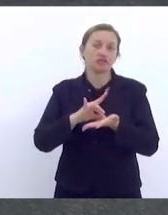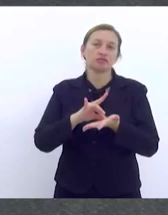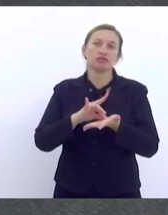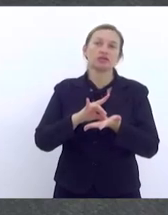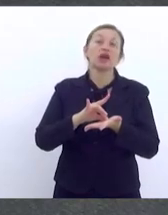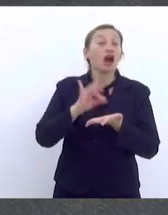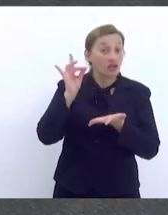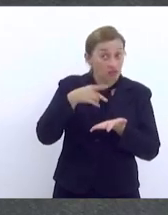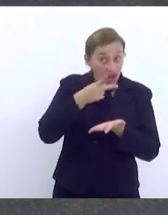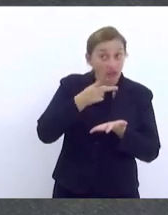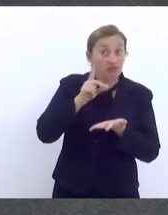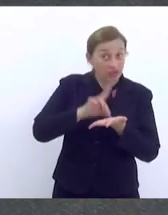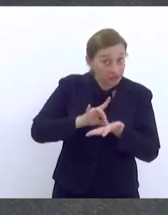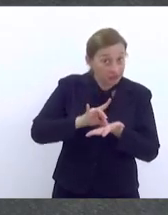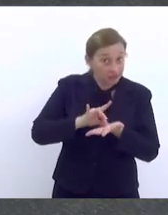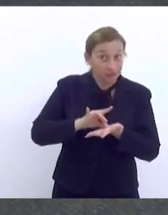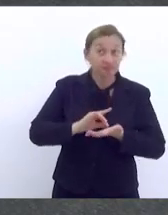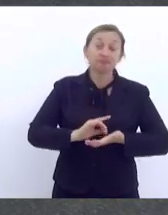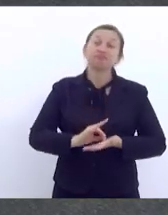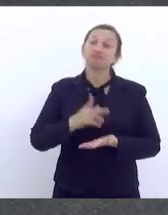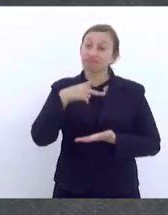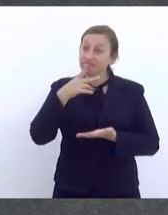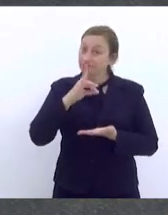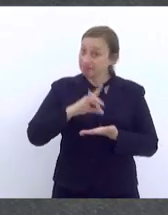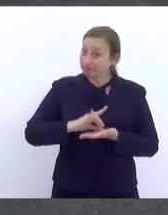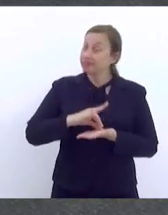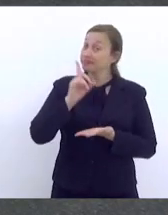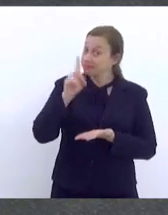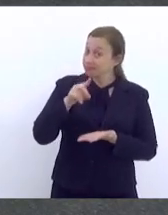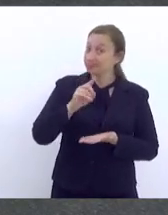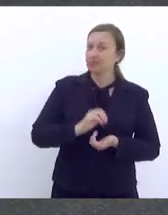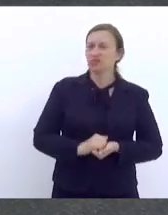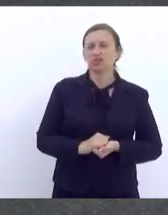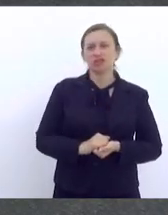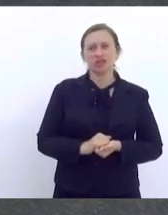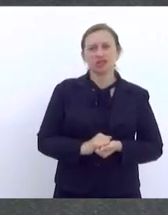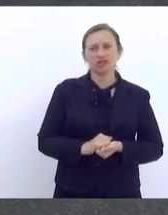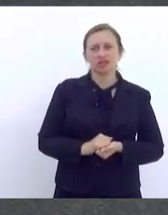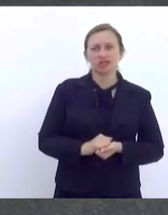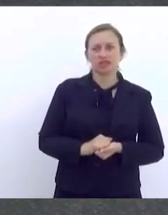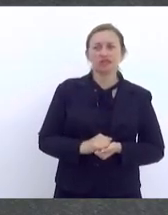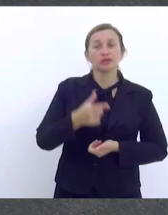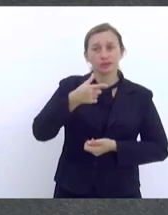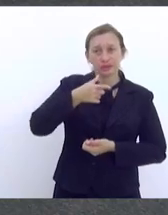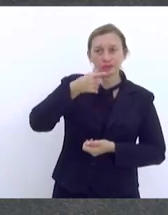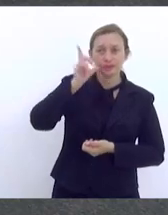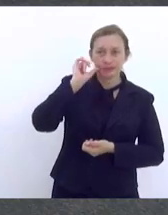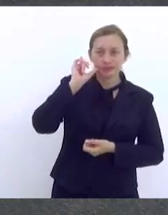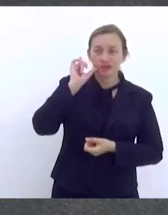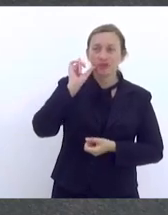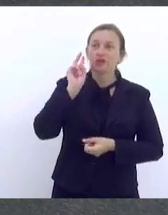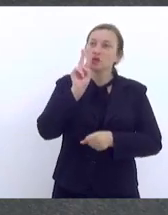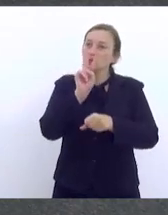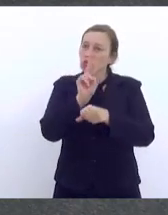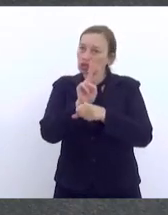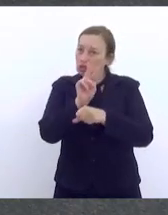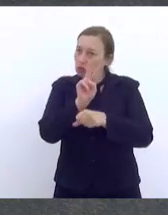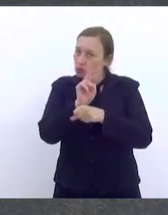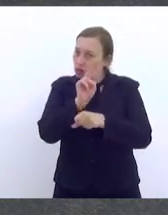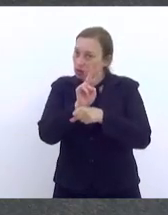a verdade a verdade é que ontem um segurança